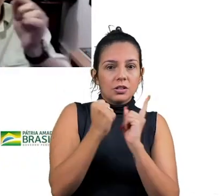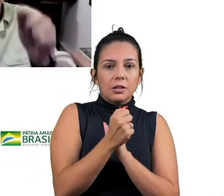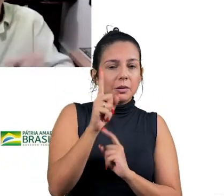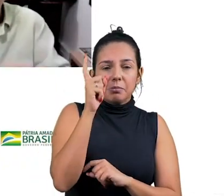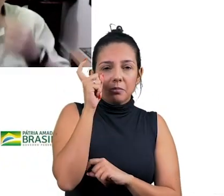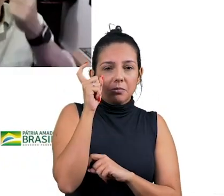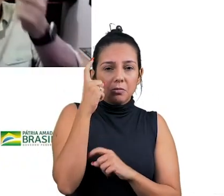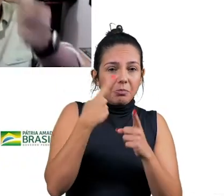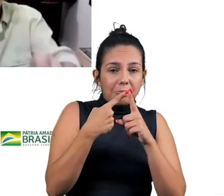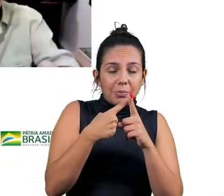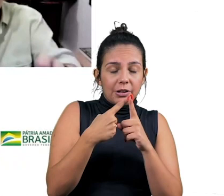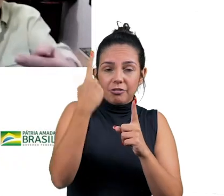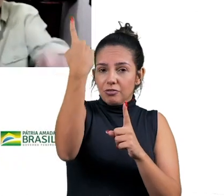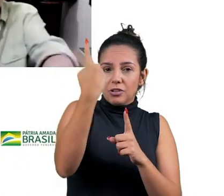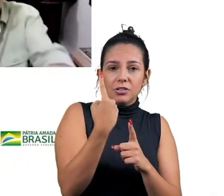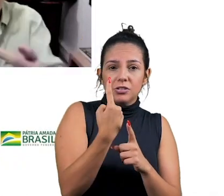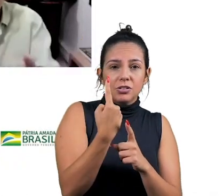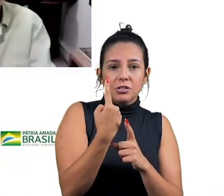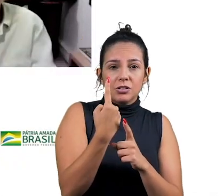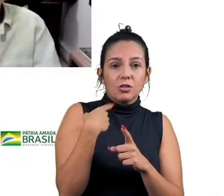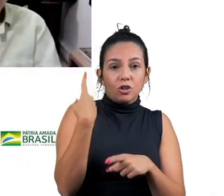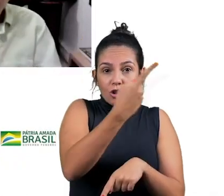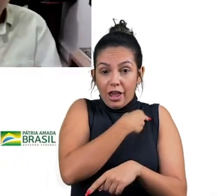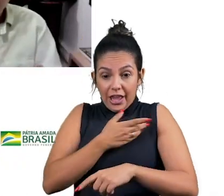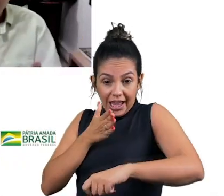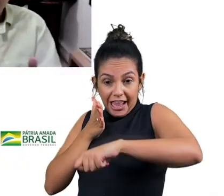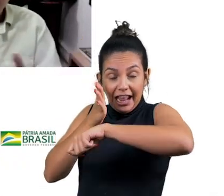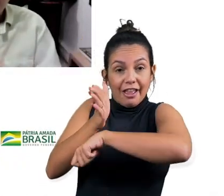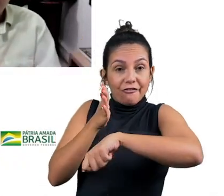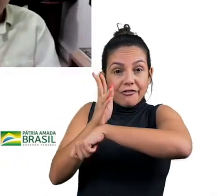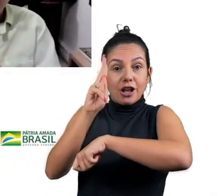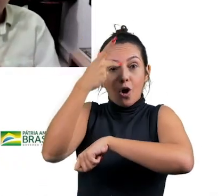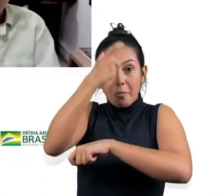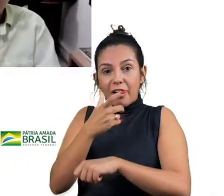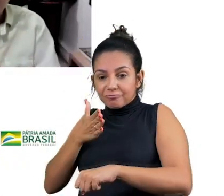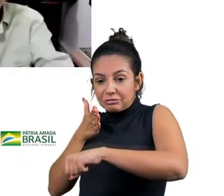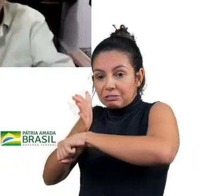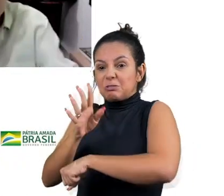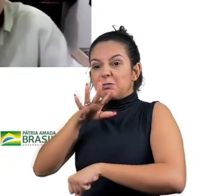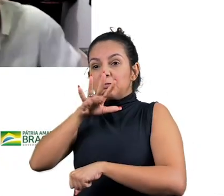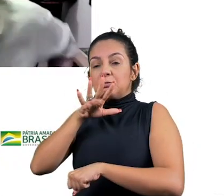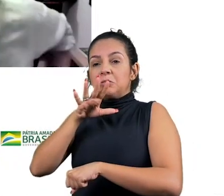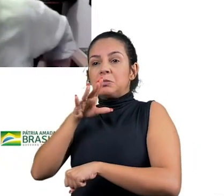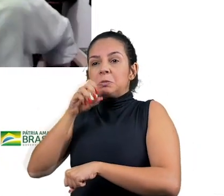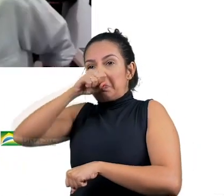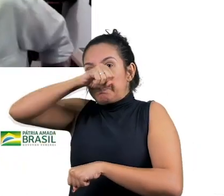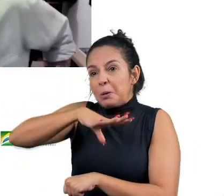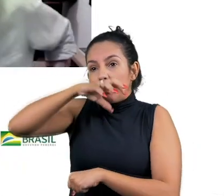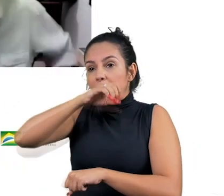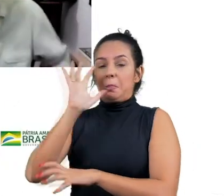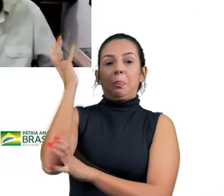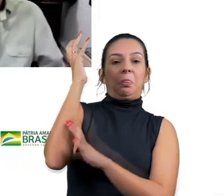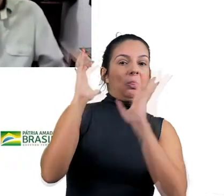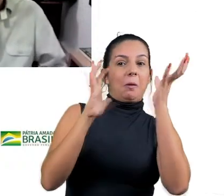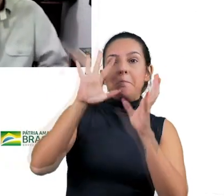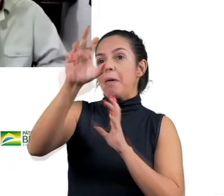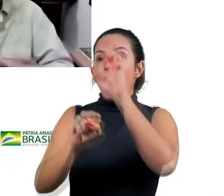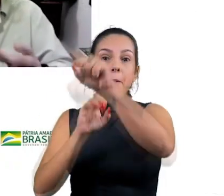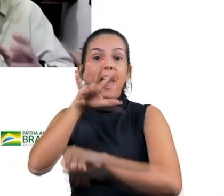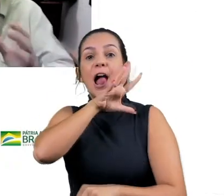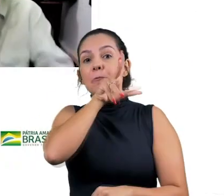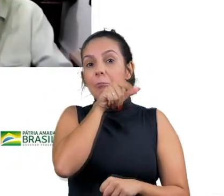é dada pela probabilidade de invasão do ser humano à natureza. Não precisa de ir muito longe,